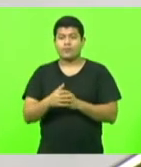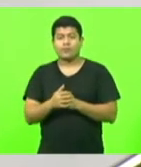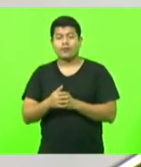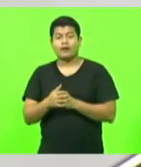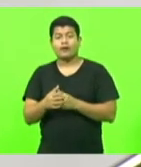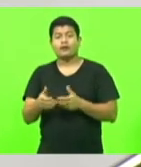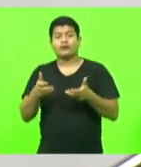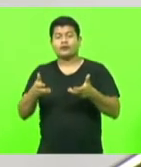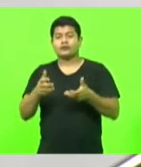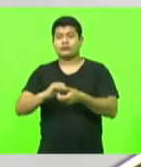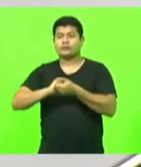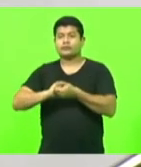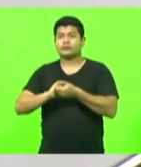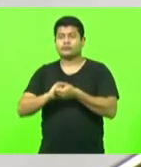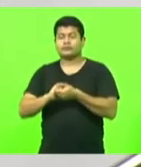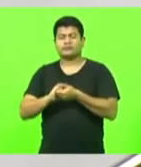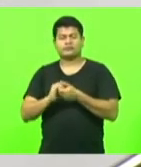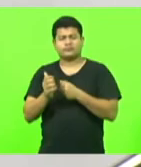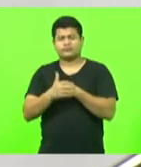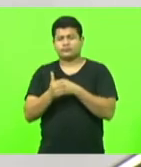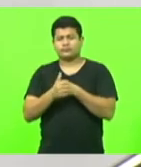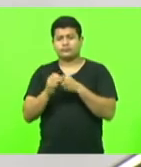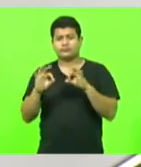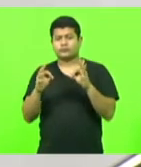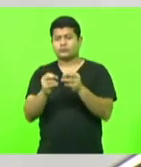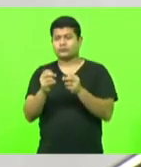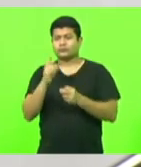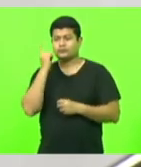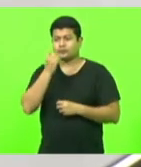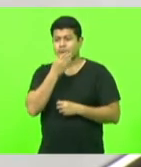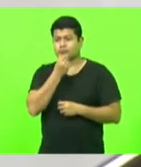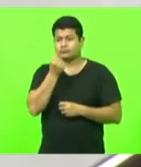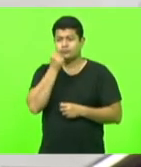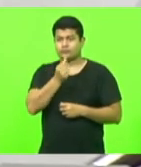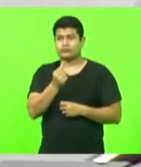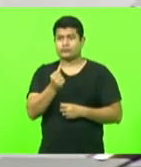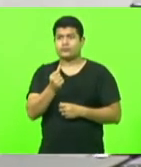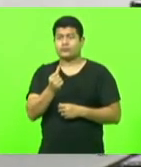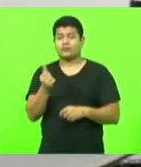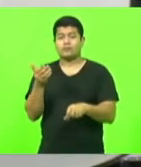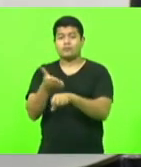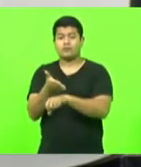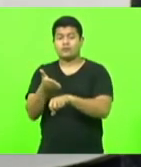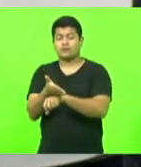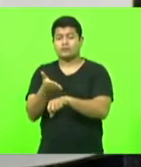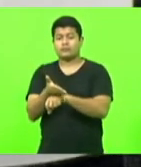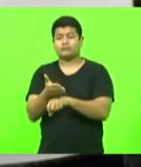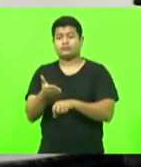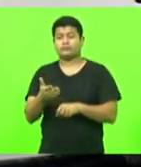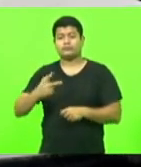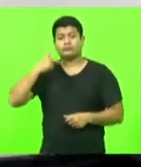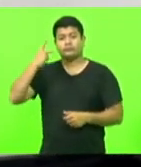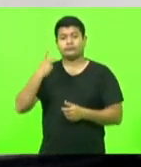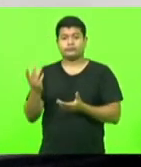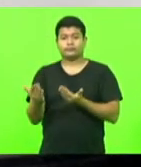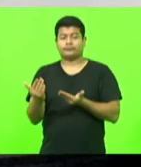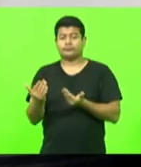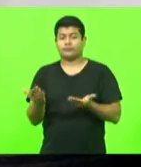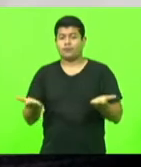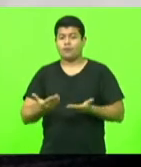todas as deputadas e todos os deputados participantes do Parlamento Jovem que estão aqui